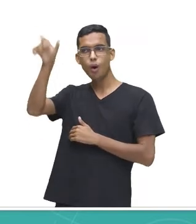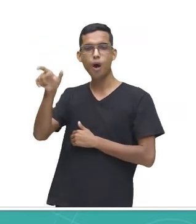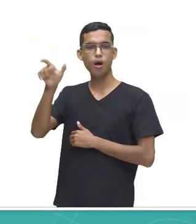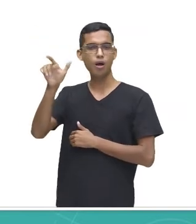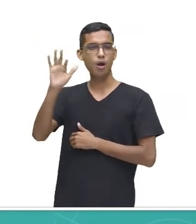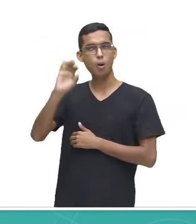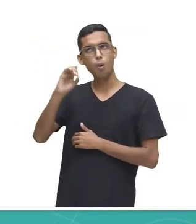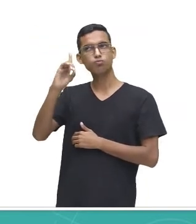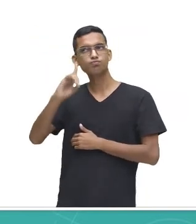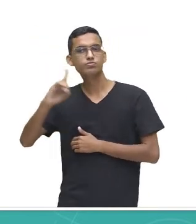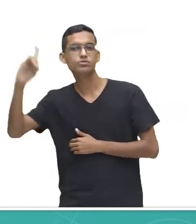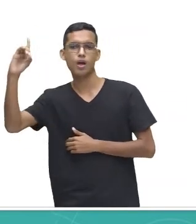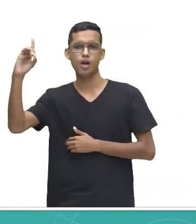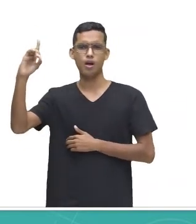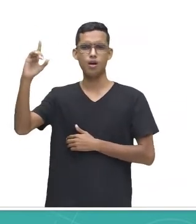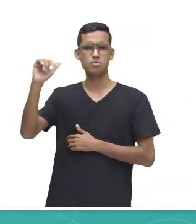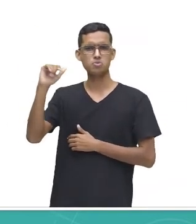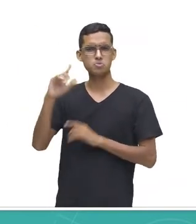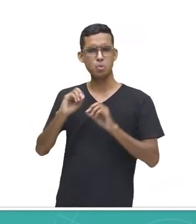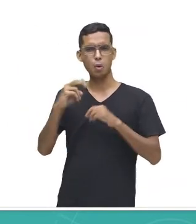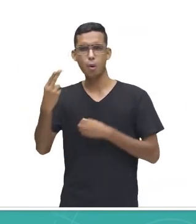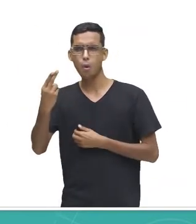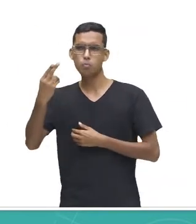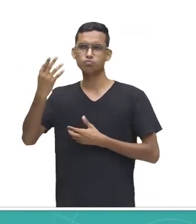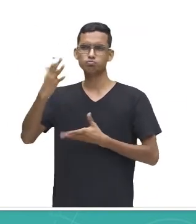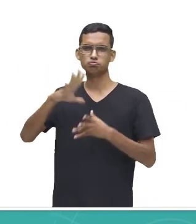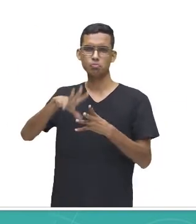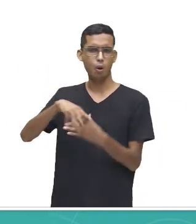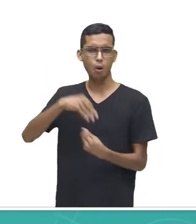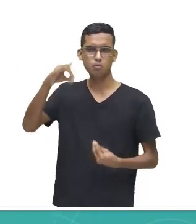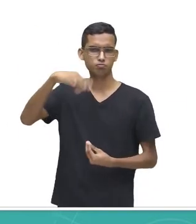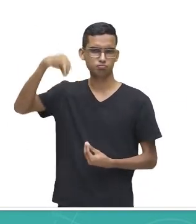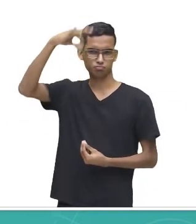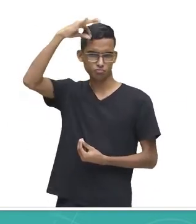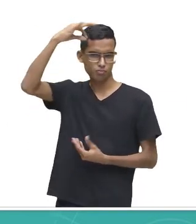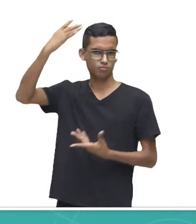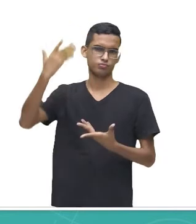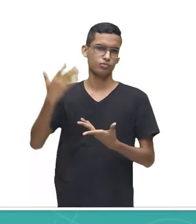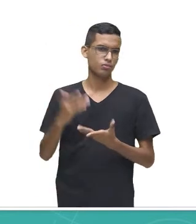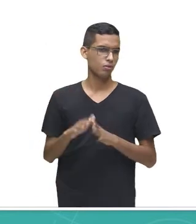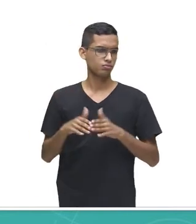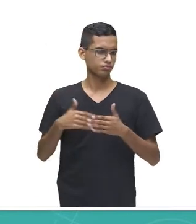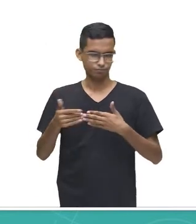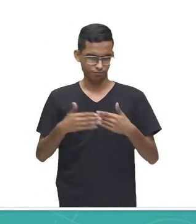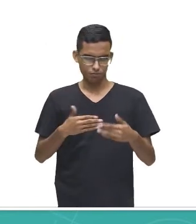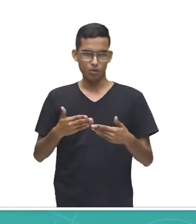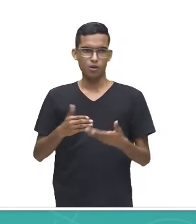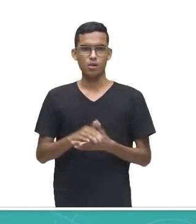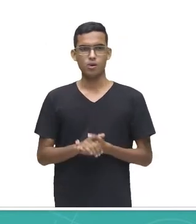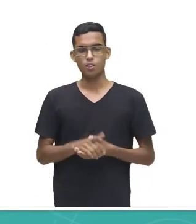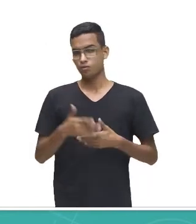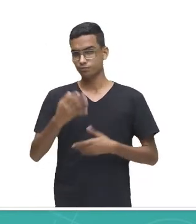vocês chamarem, mas a força maior que rege a nossa vida. Certo, gente? Independente